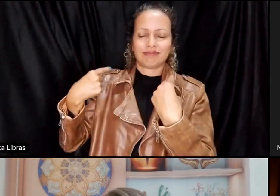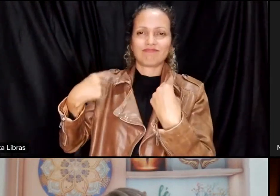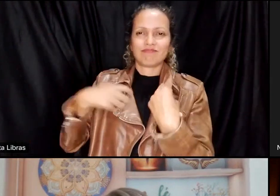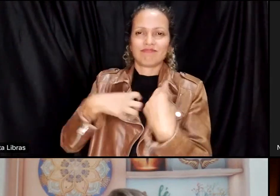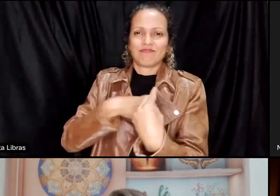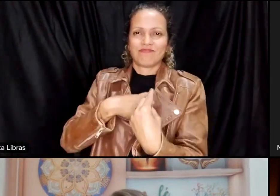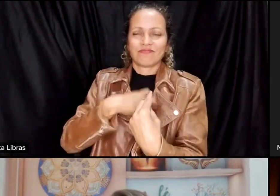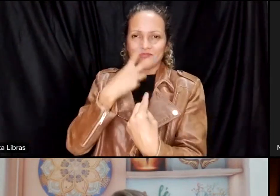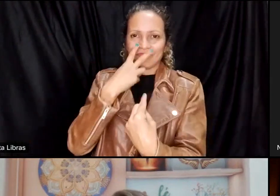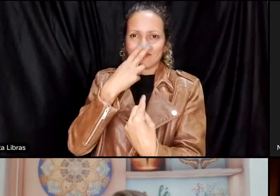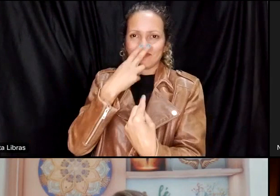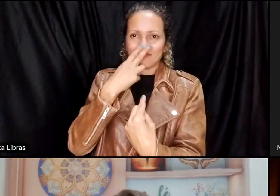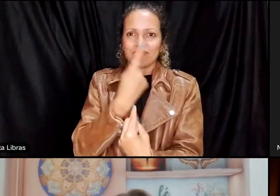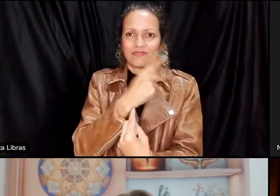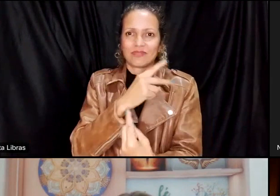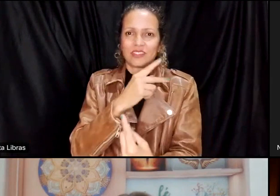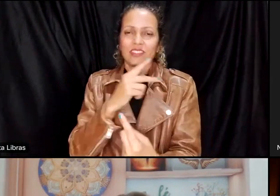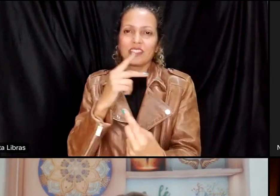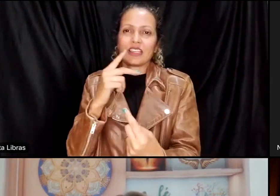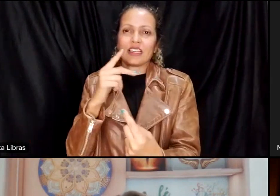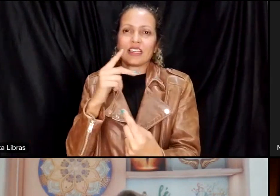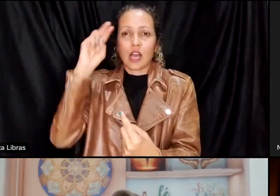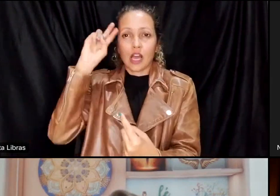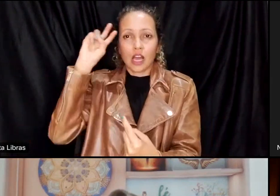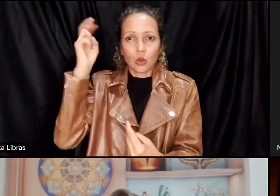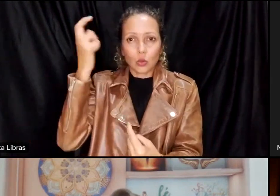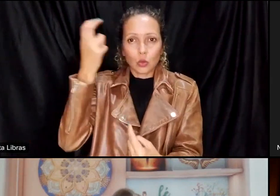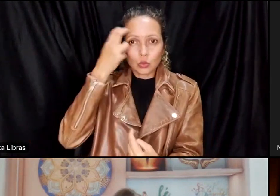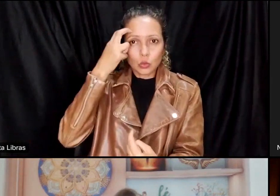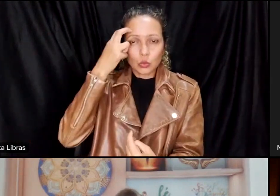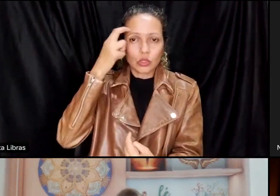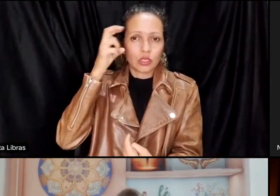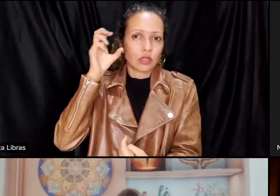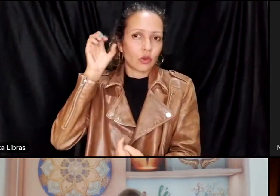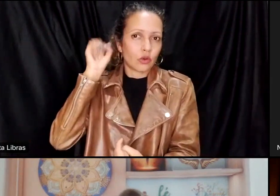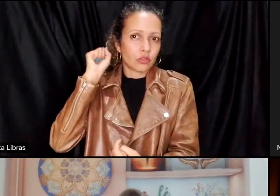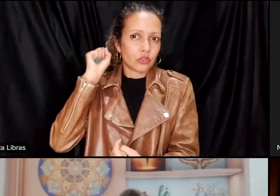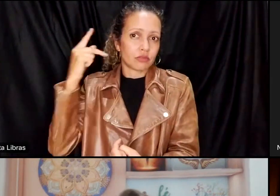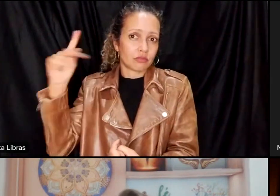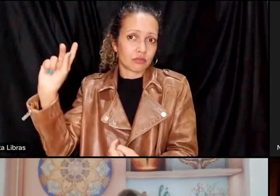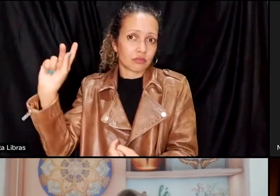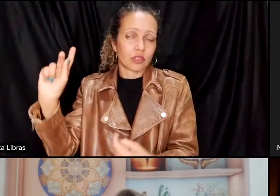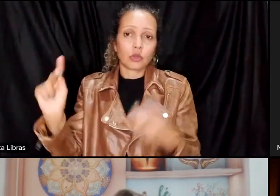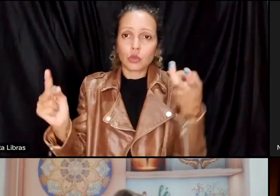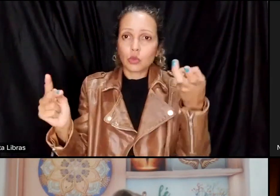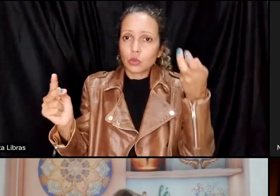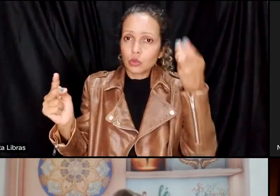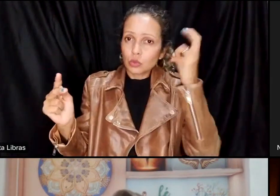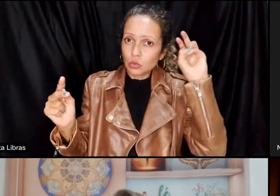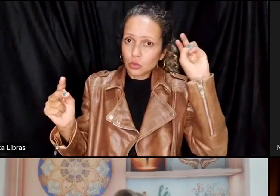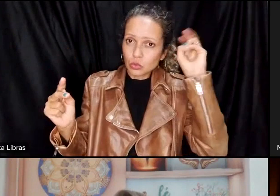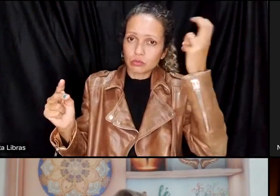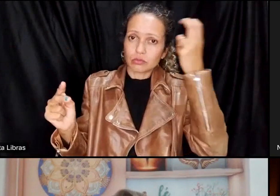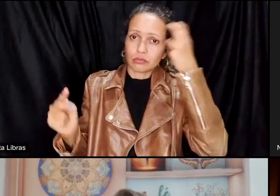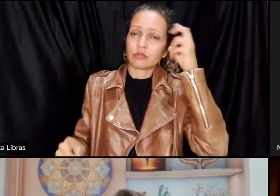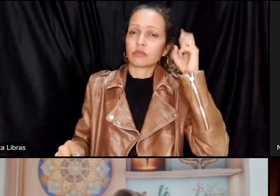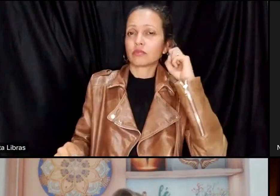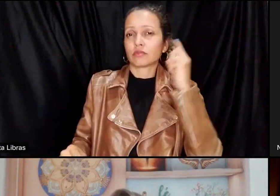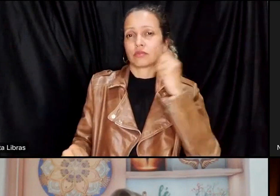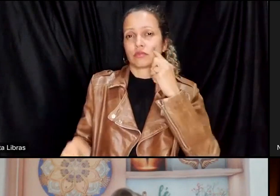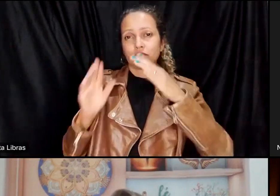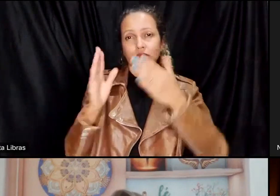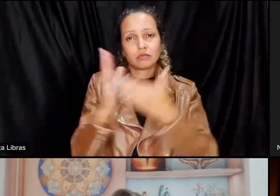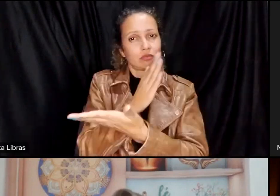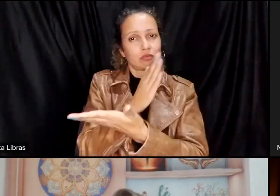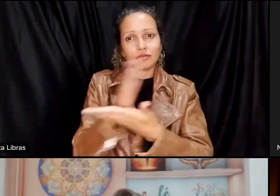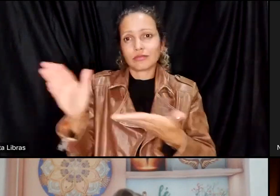cultura ouvinte. Coisa que eles são surdos. E, por conta disso, esse marco foi